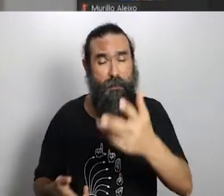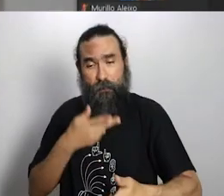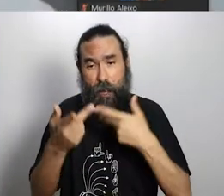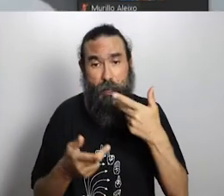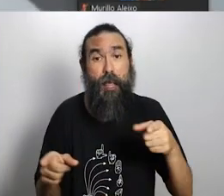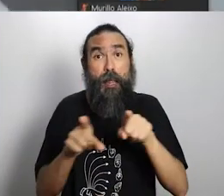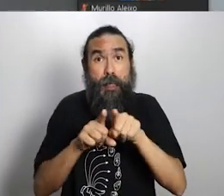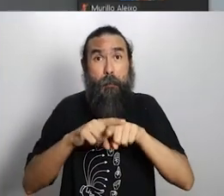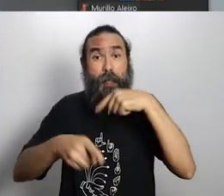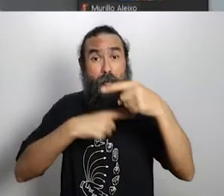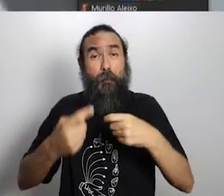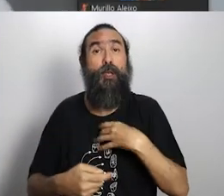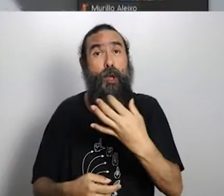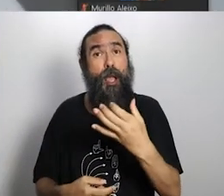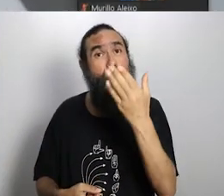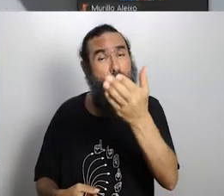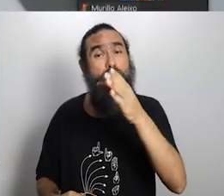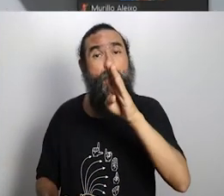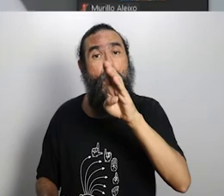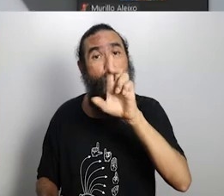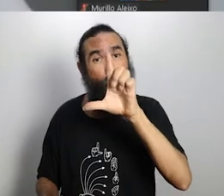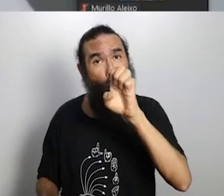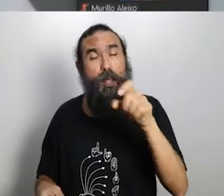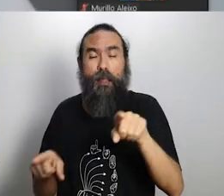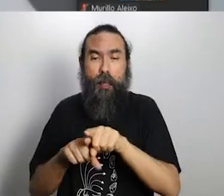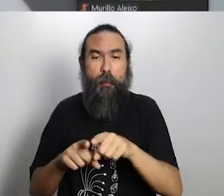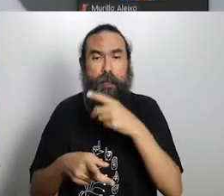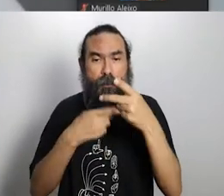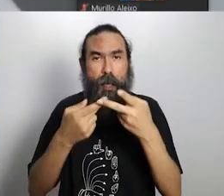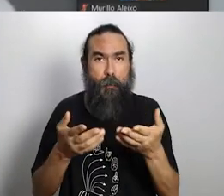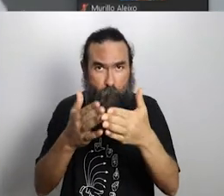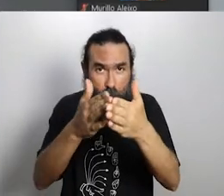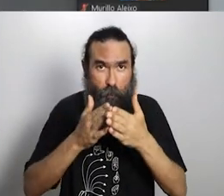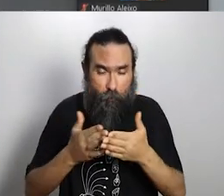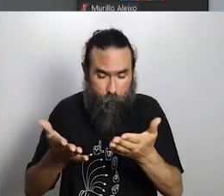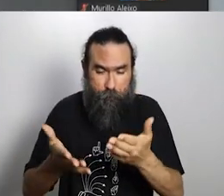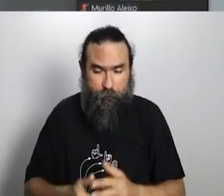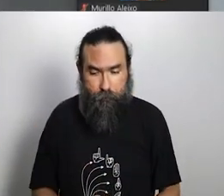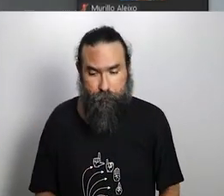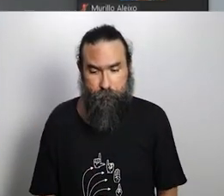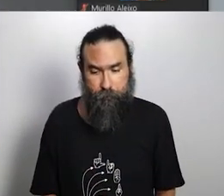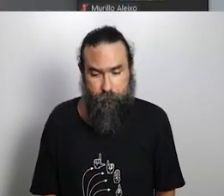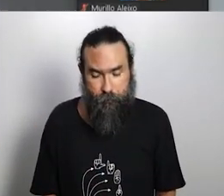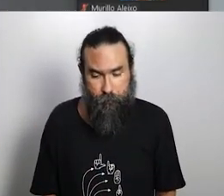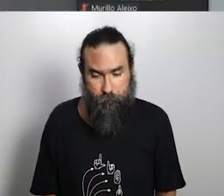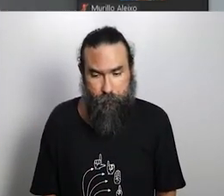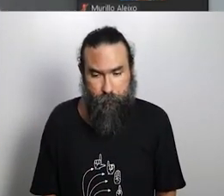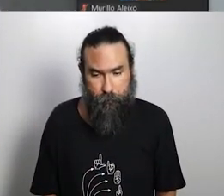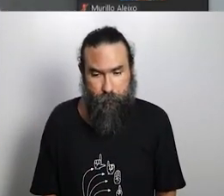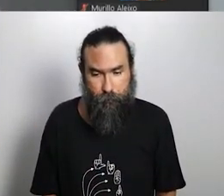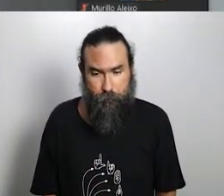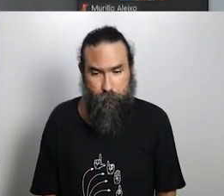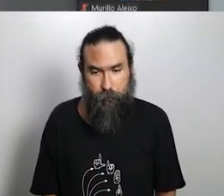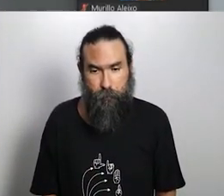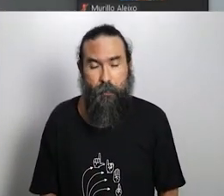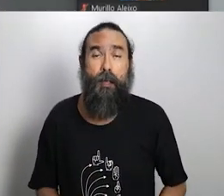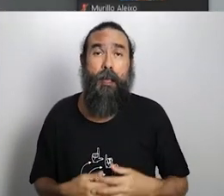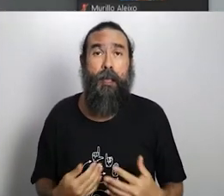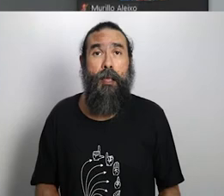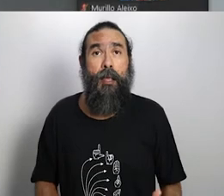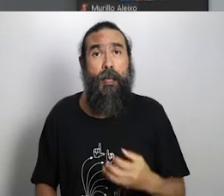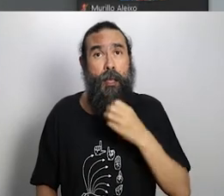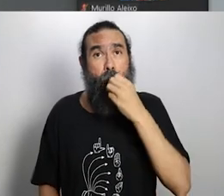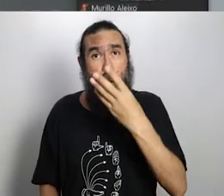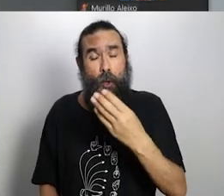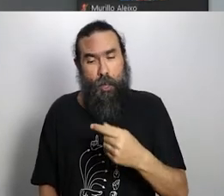Bom, eu trabalho com Lia há 22 anos, né? Aliás, 23 anos para fazer agora em